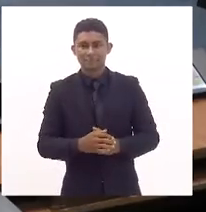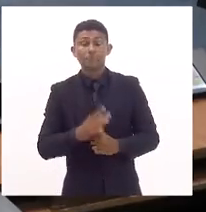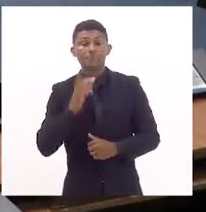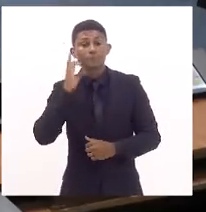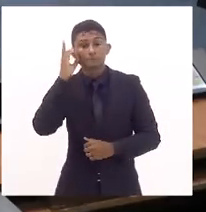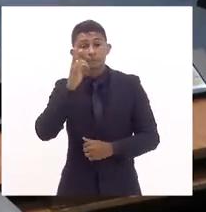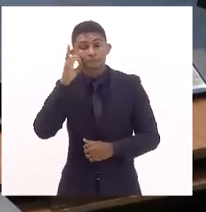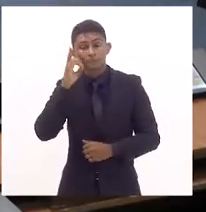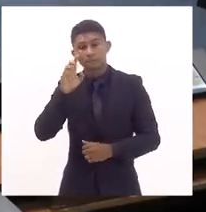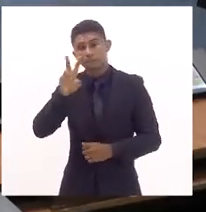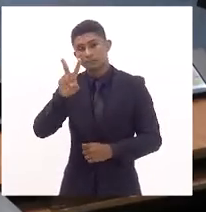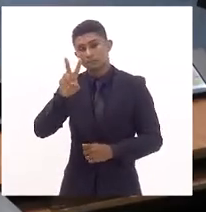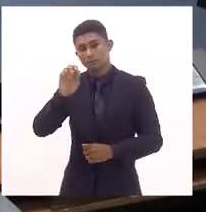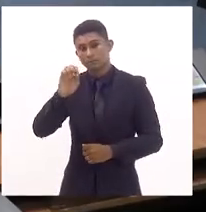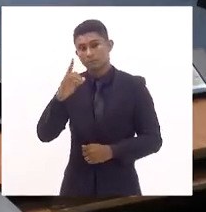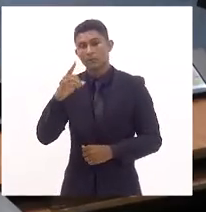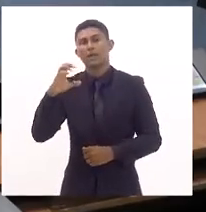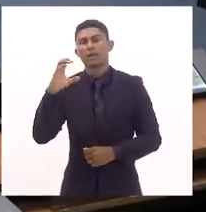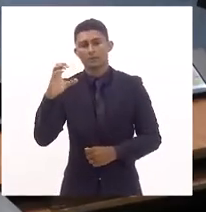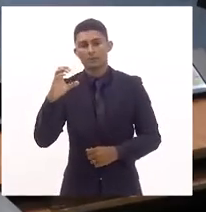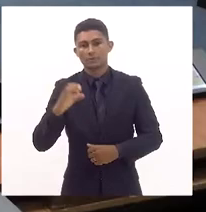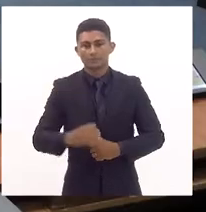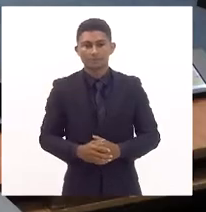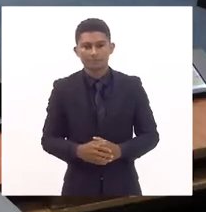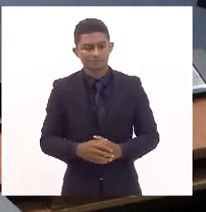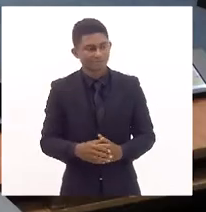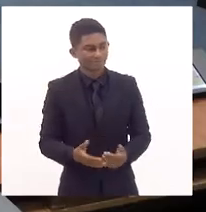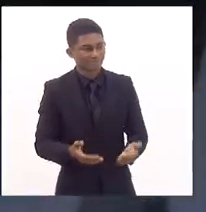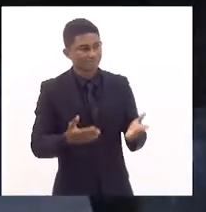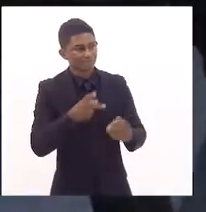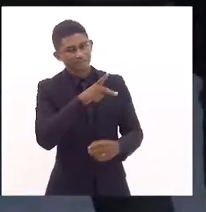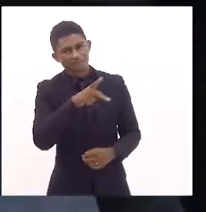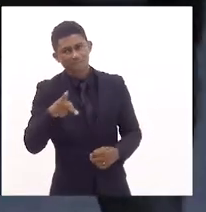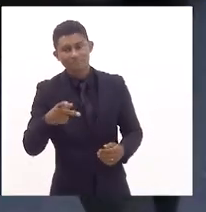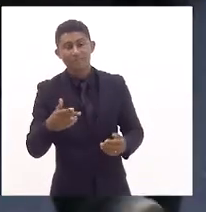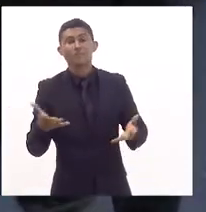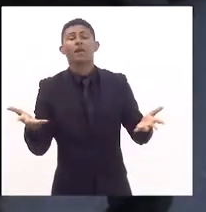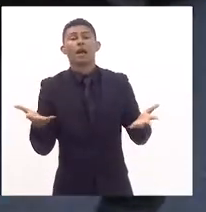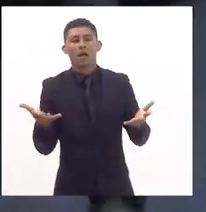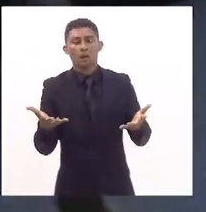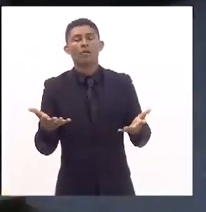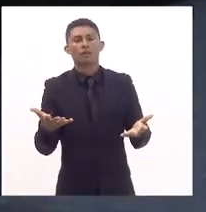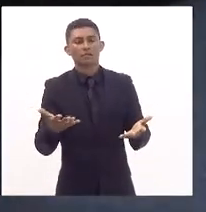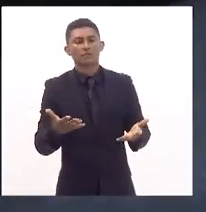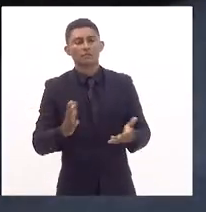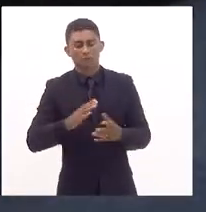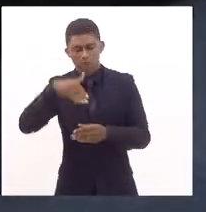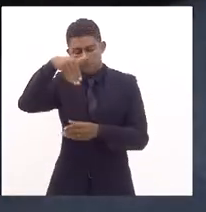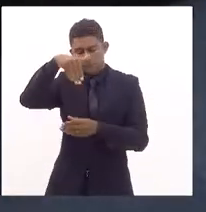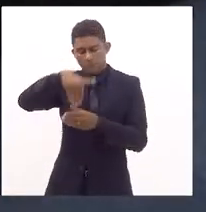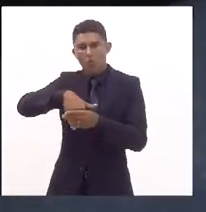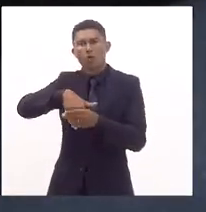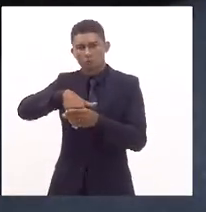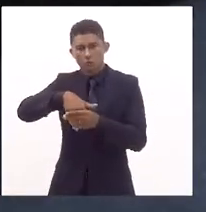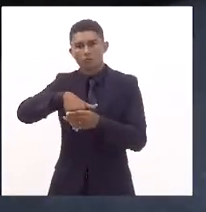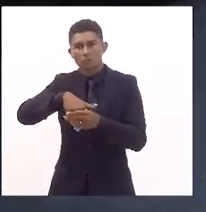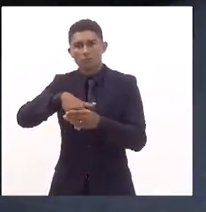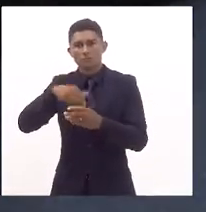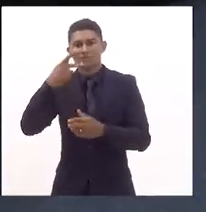Deputado Valdec. Senhor presidente, agora é a hora de declarar o voto. Eu estou lendo